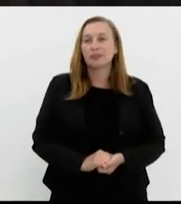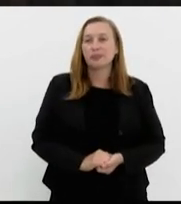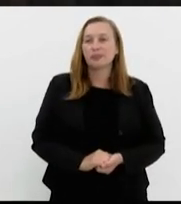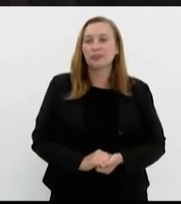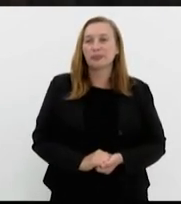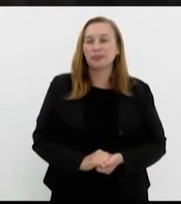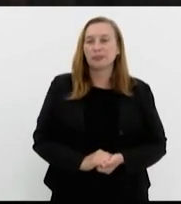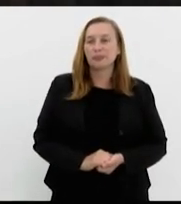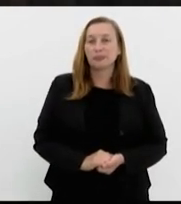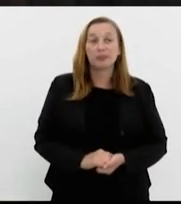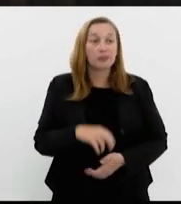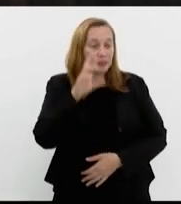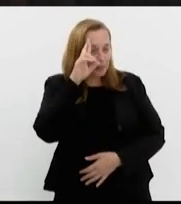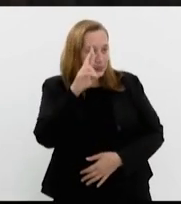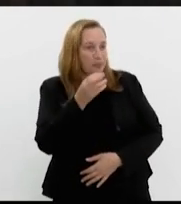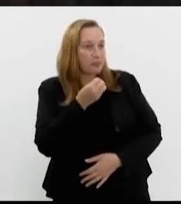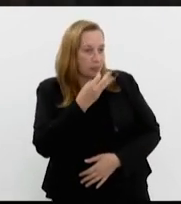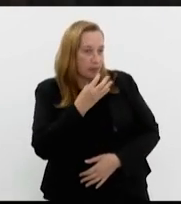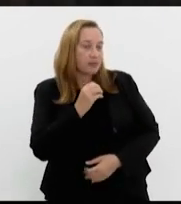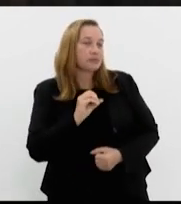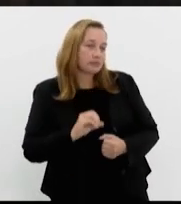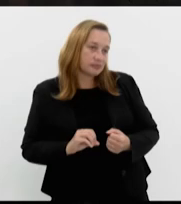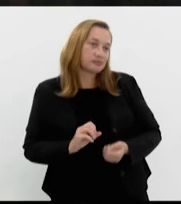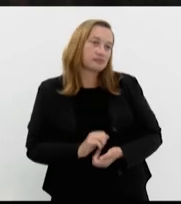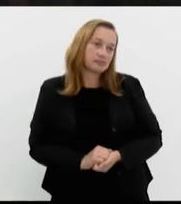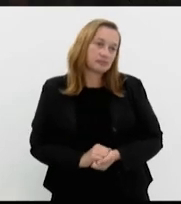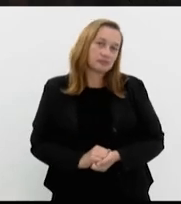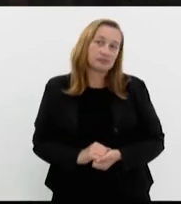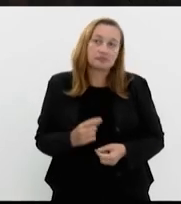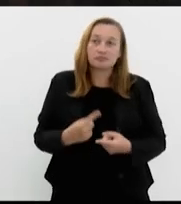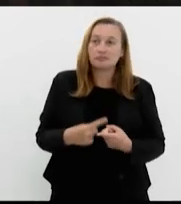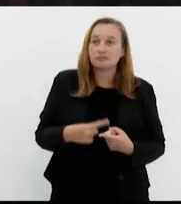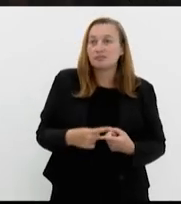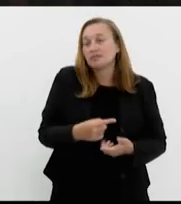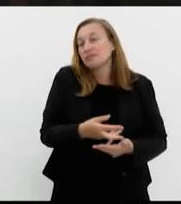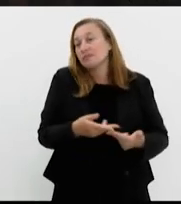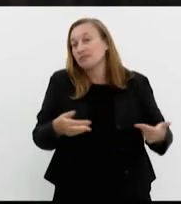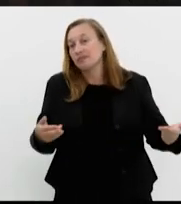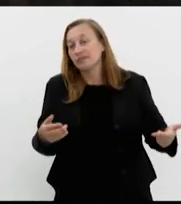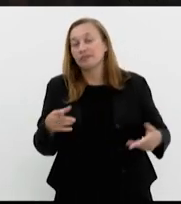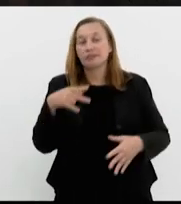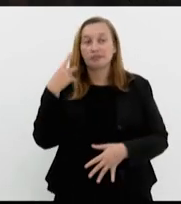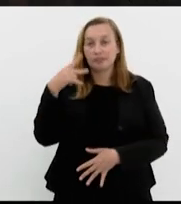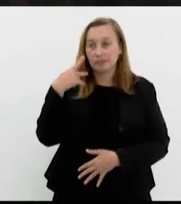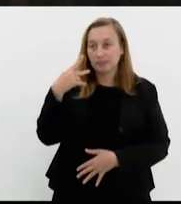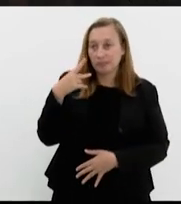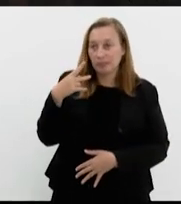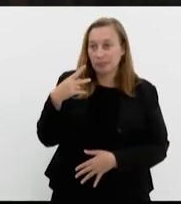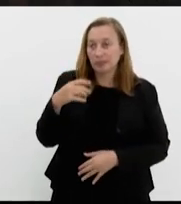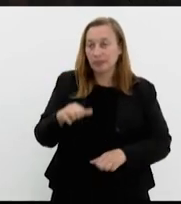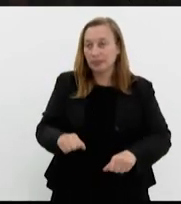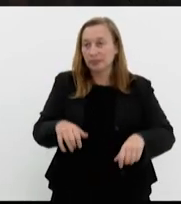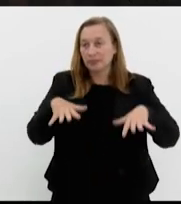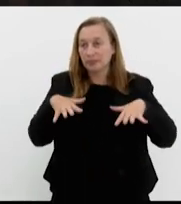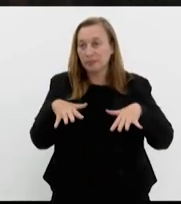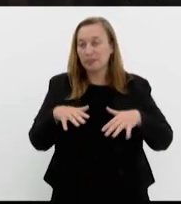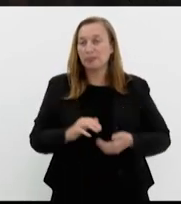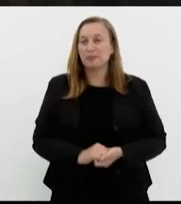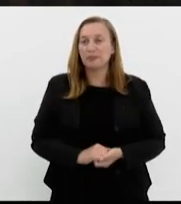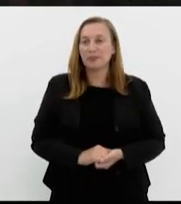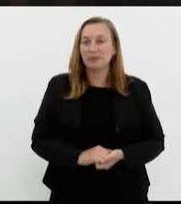senhor faz muito bem, porque de muito o parlamento fluminense não